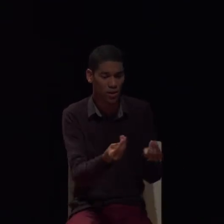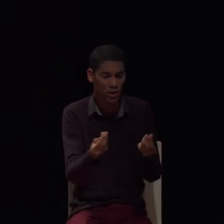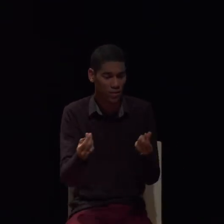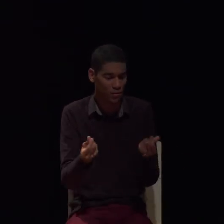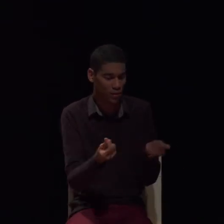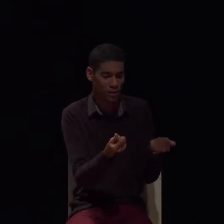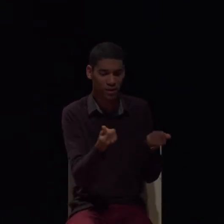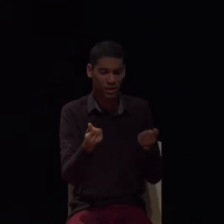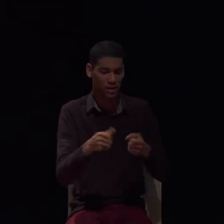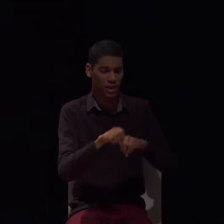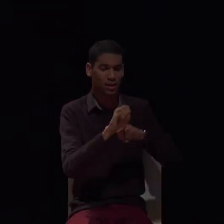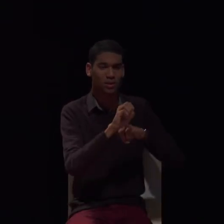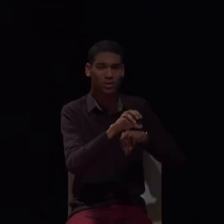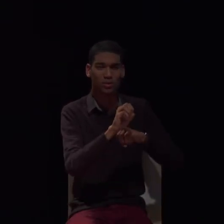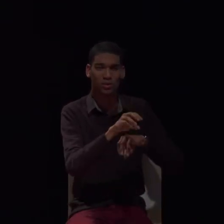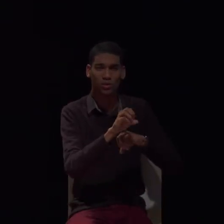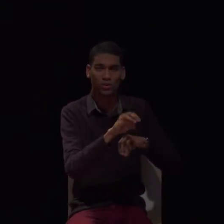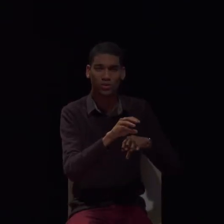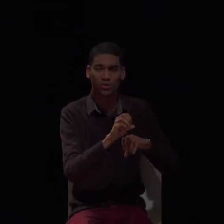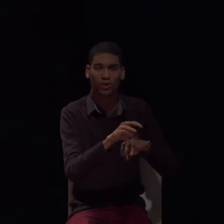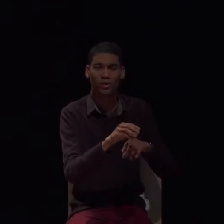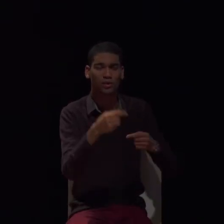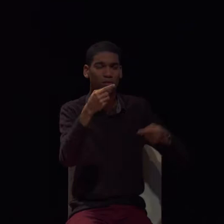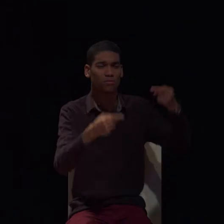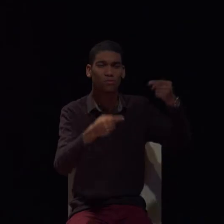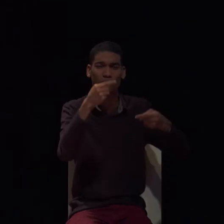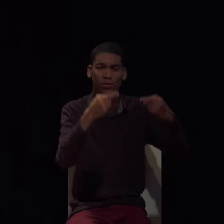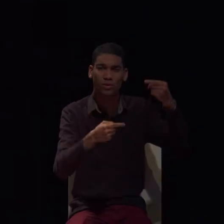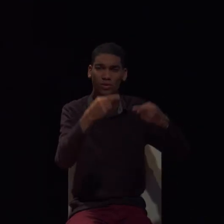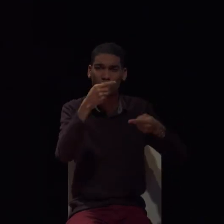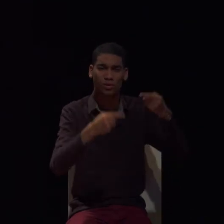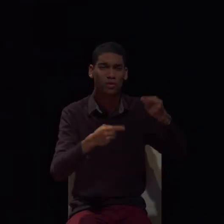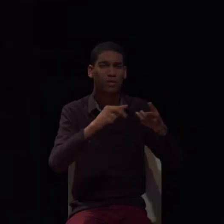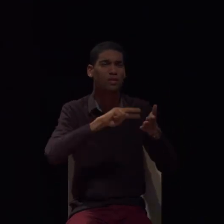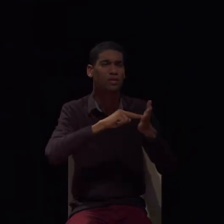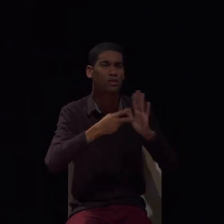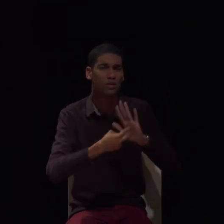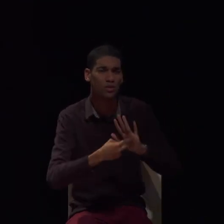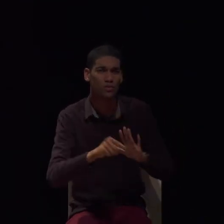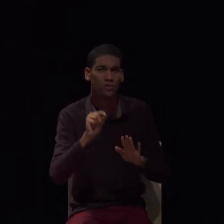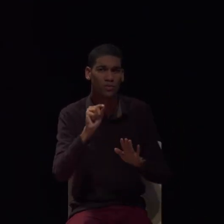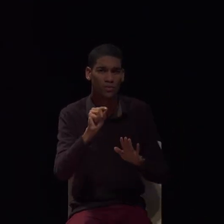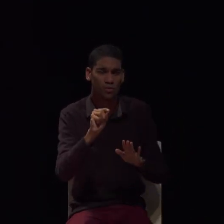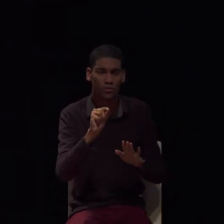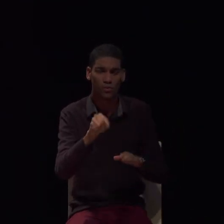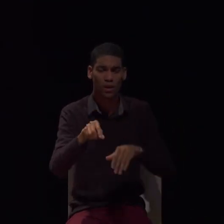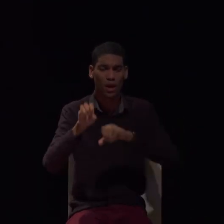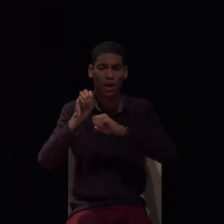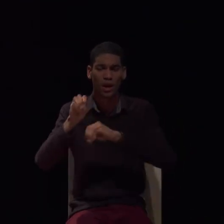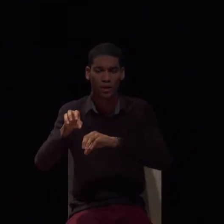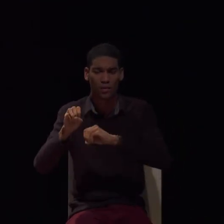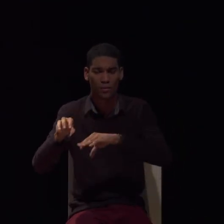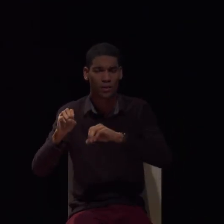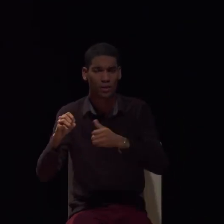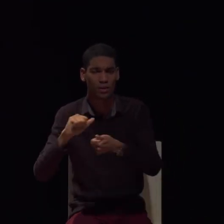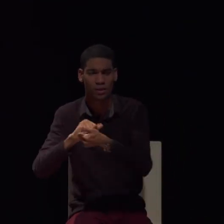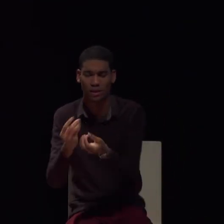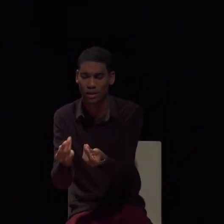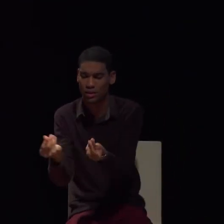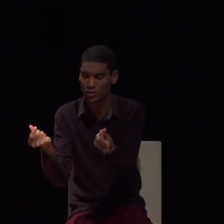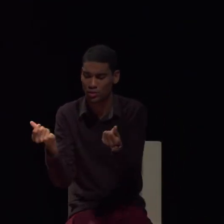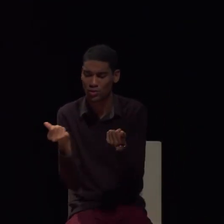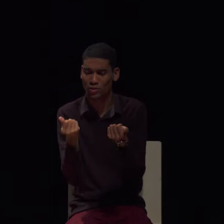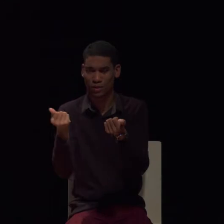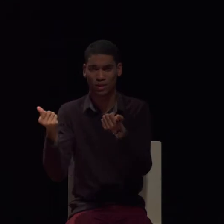também e sobretudo tem a ver discutir qualidade da educação que as relações raciais e no